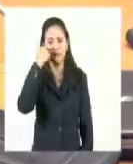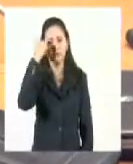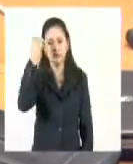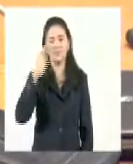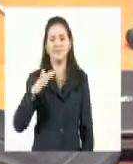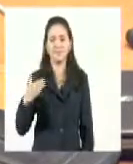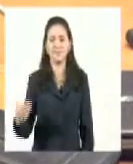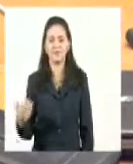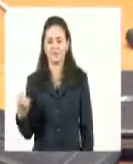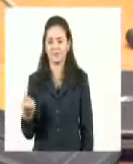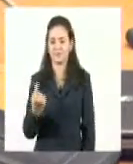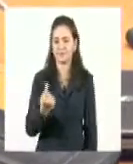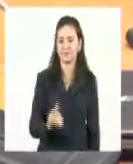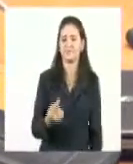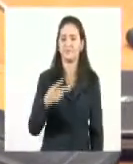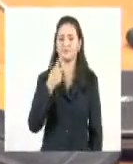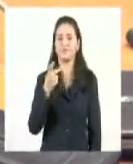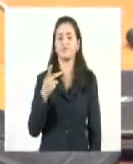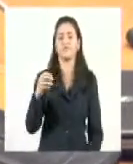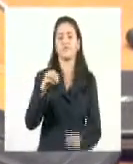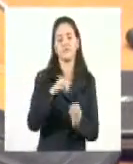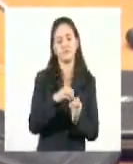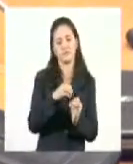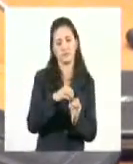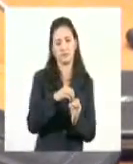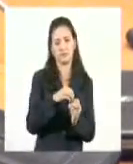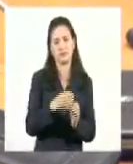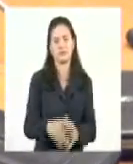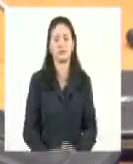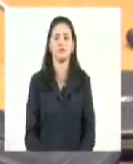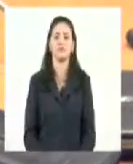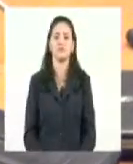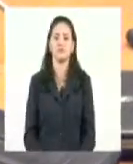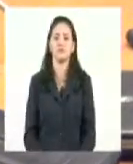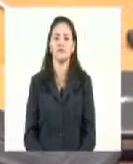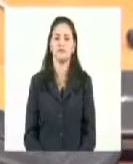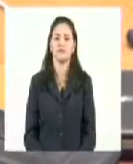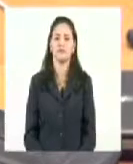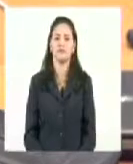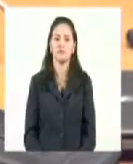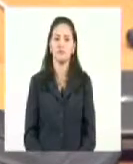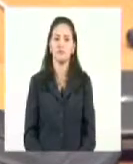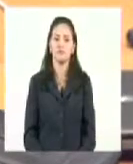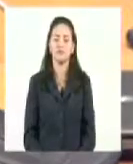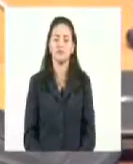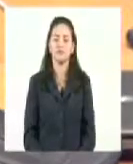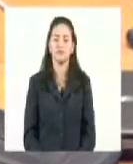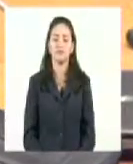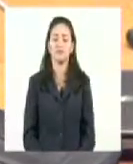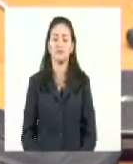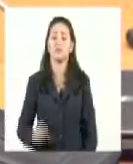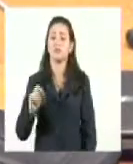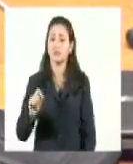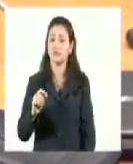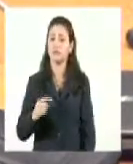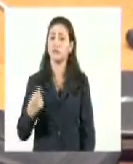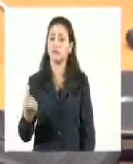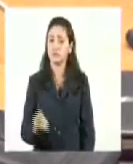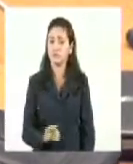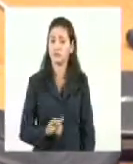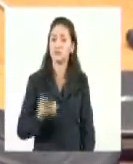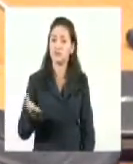subir essa tribuna para defender o indefensável. Então, o que nós esperávamos do